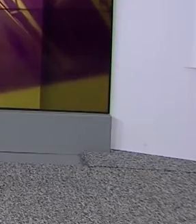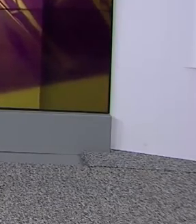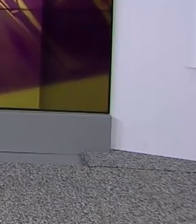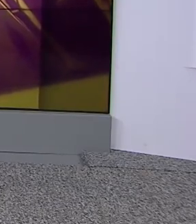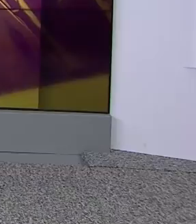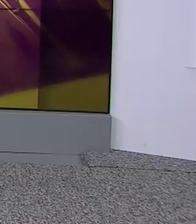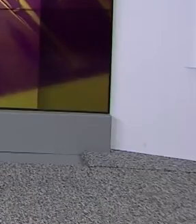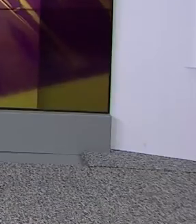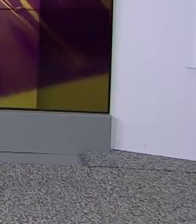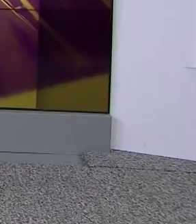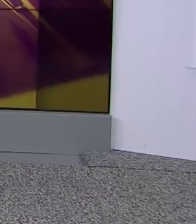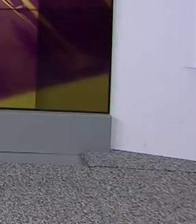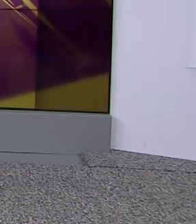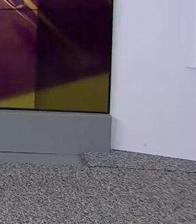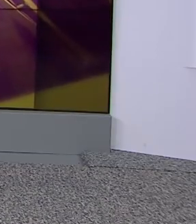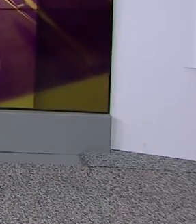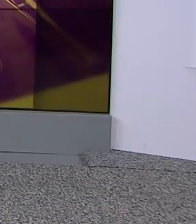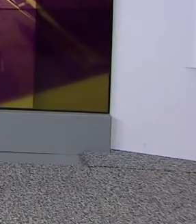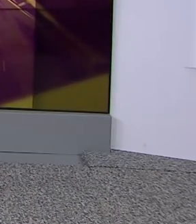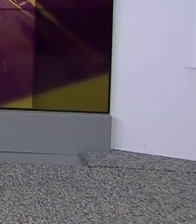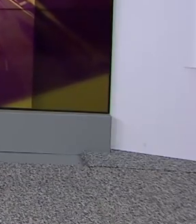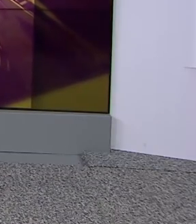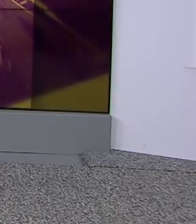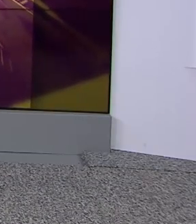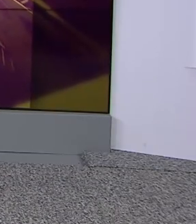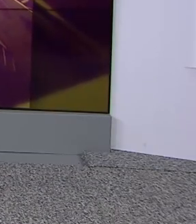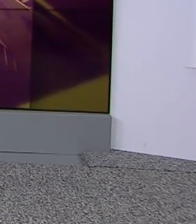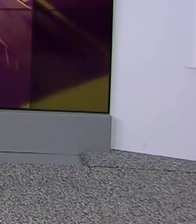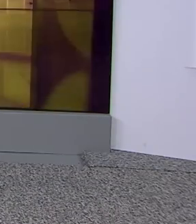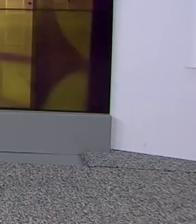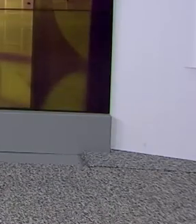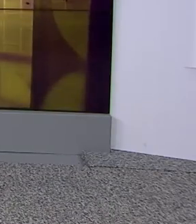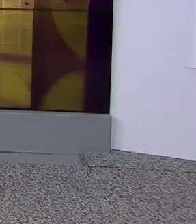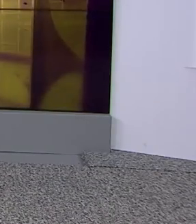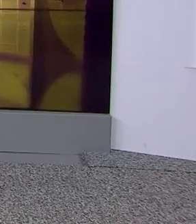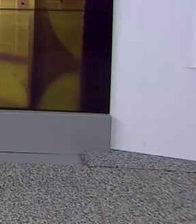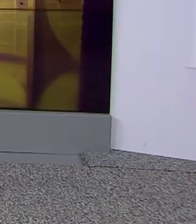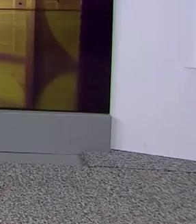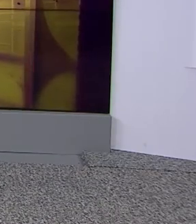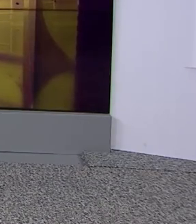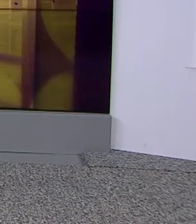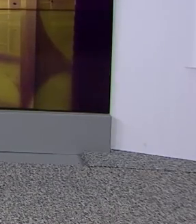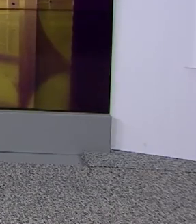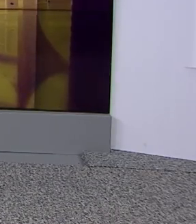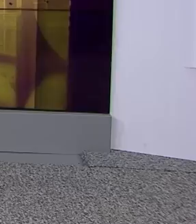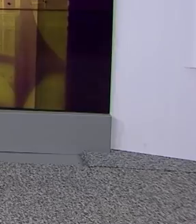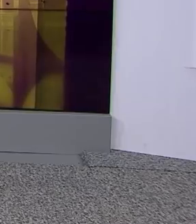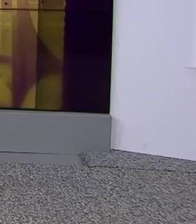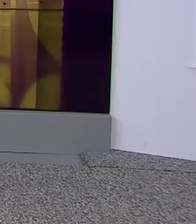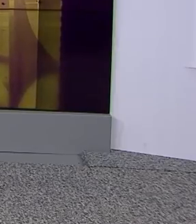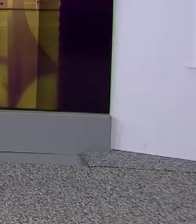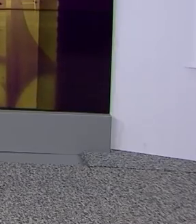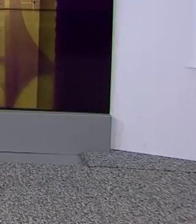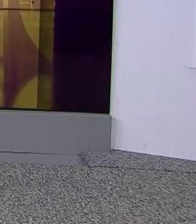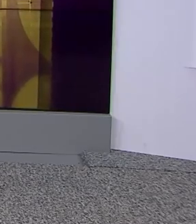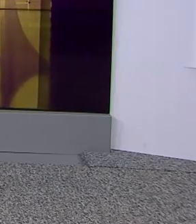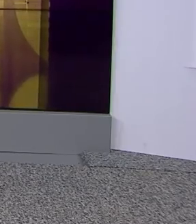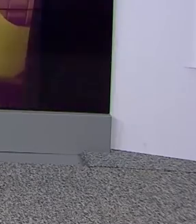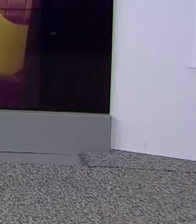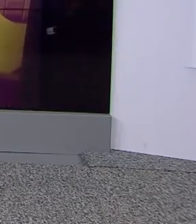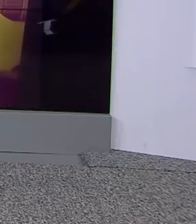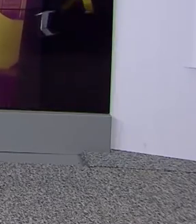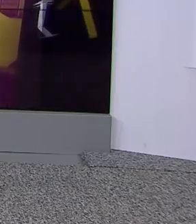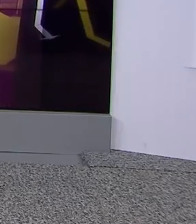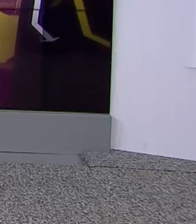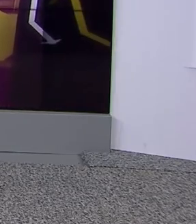região pode ficar alheio ao sofrimento que está sendo causado, que está ocorrendo junto